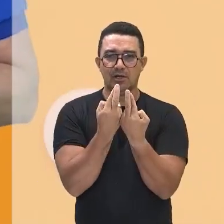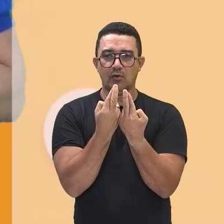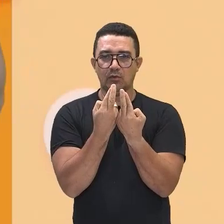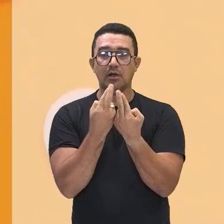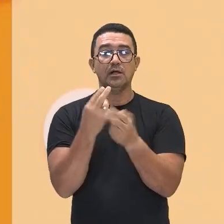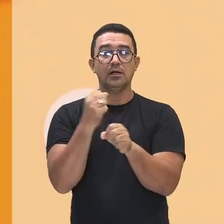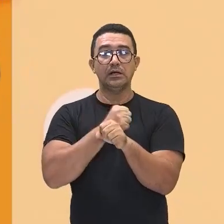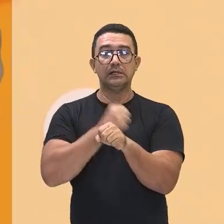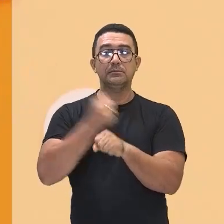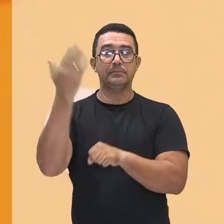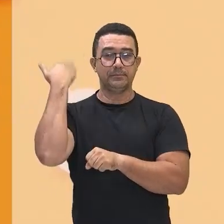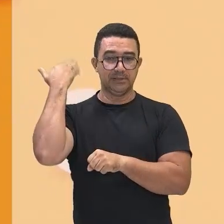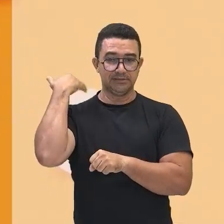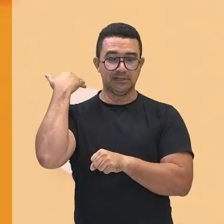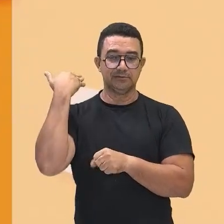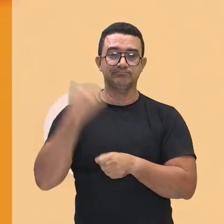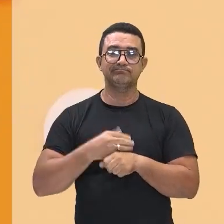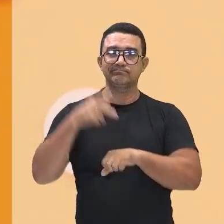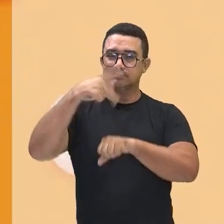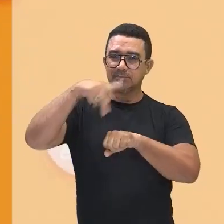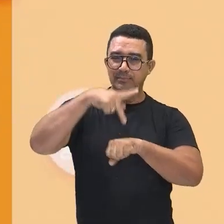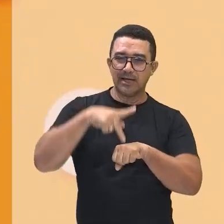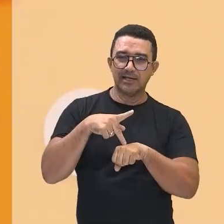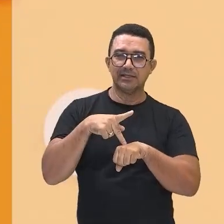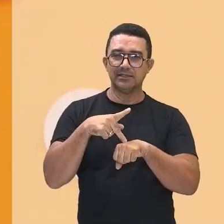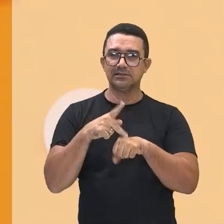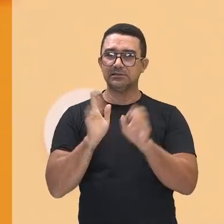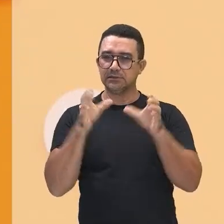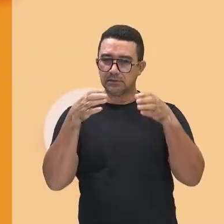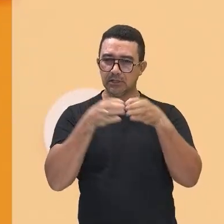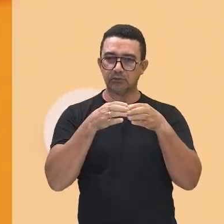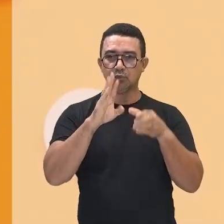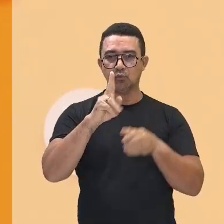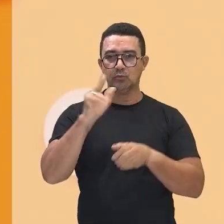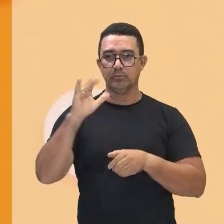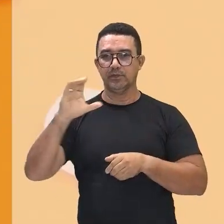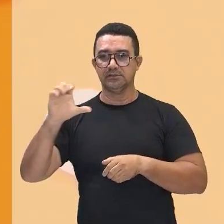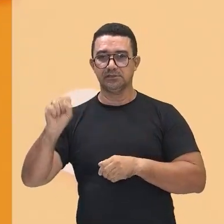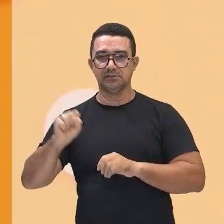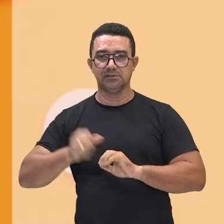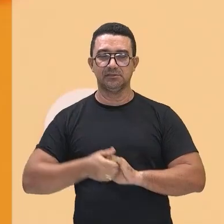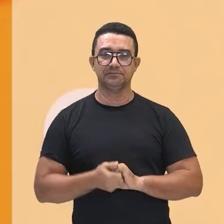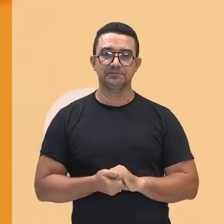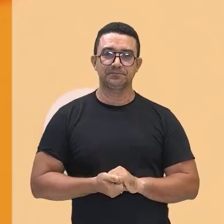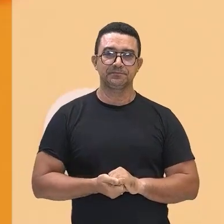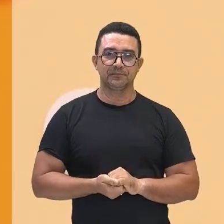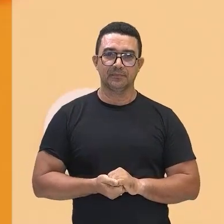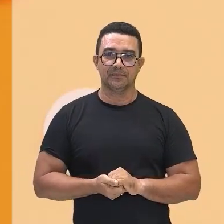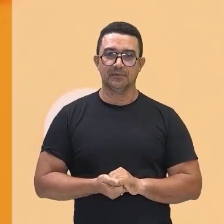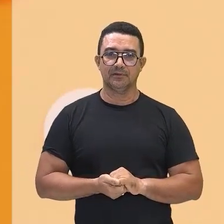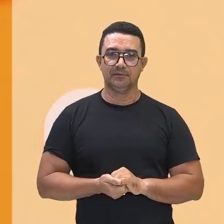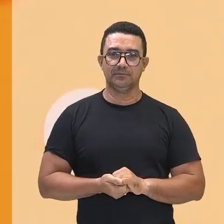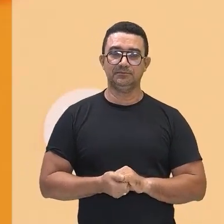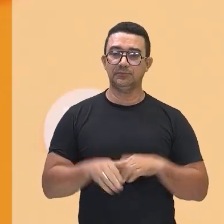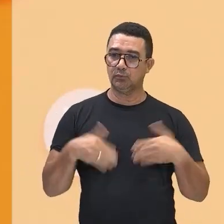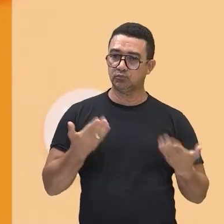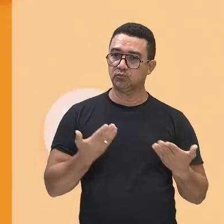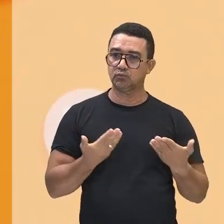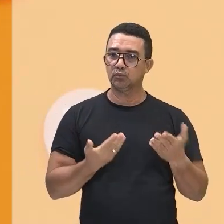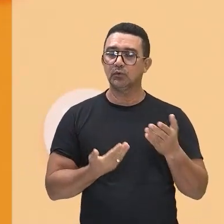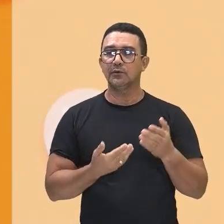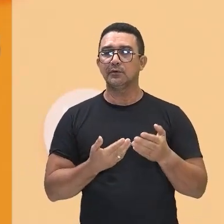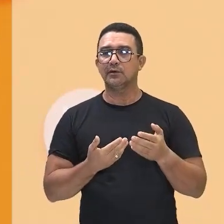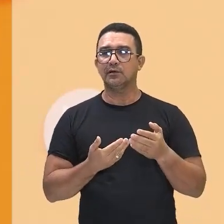ano passado, os países membros que fazem parte aí, né, do BRICS, acabaram sugerindo